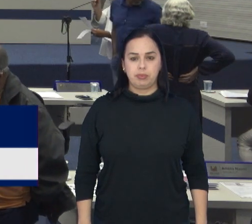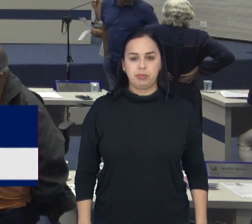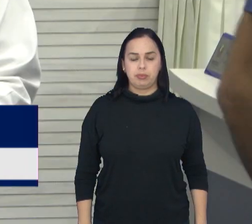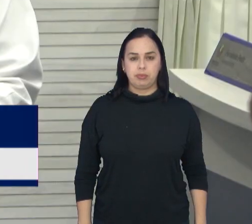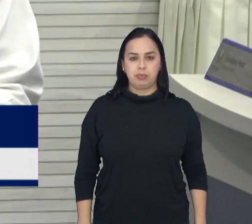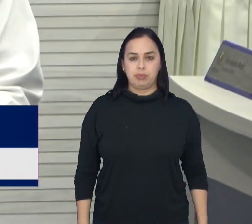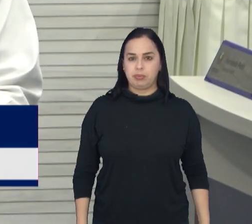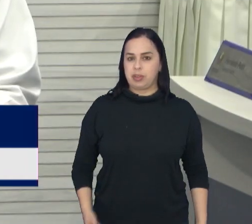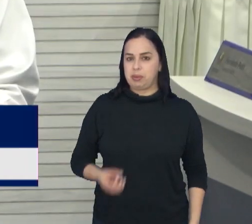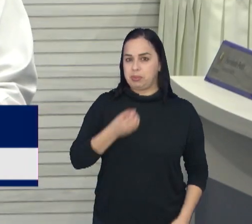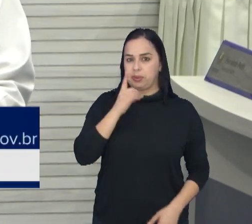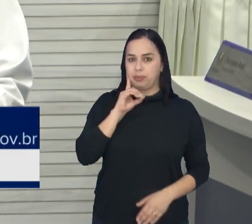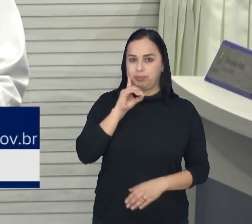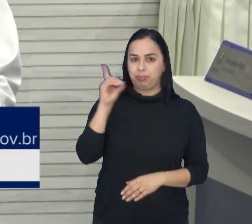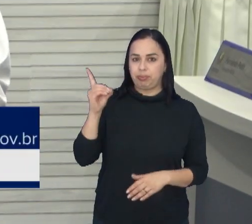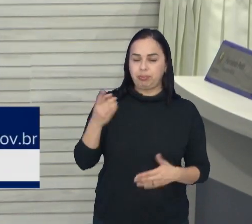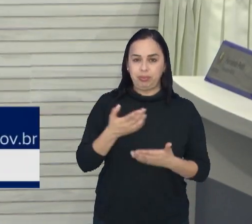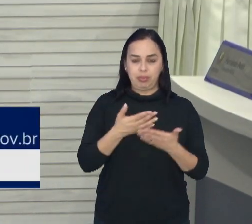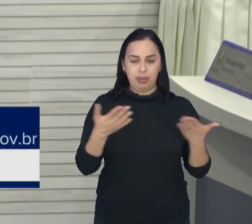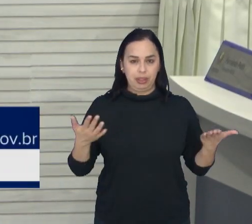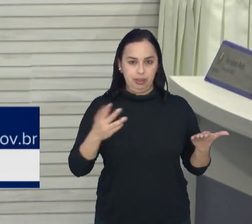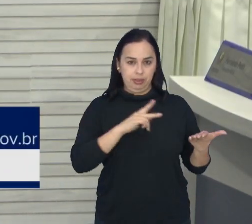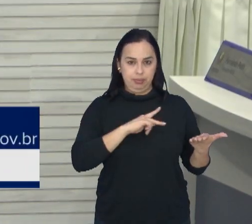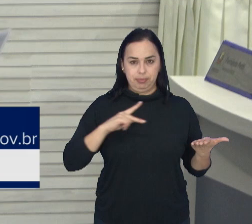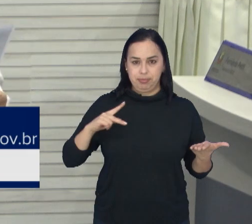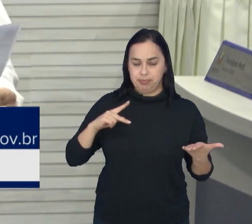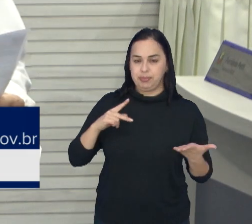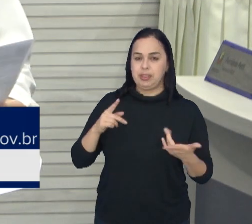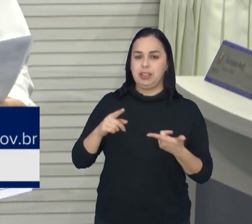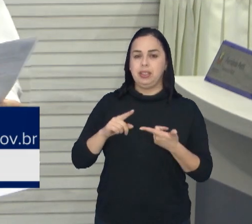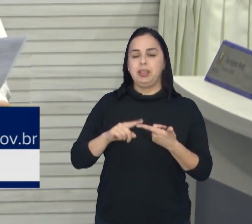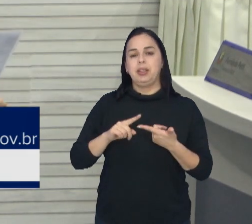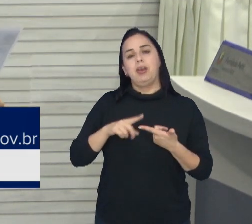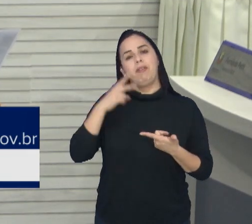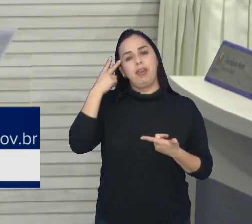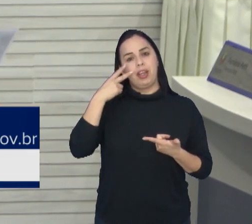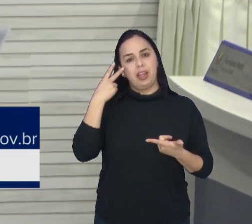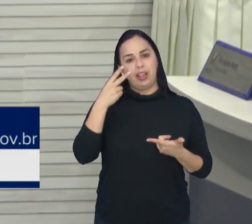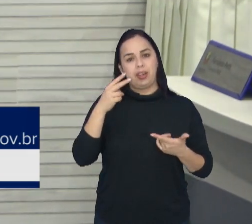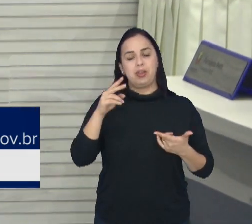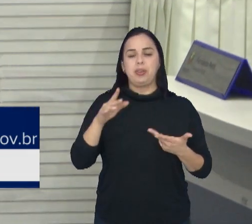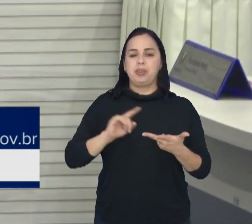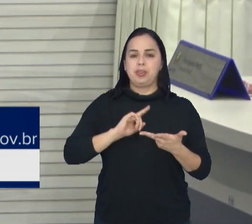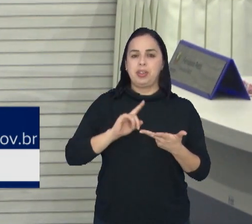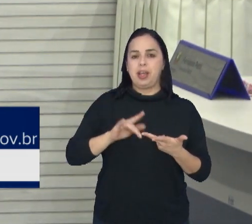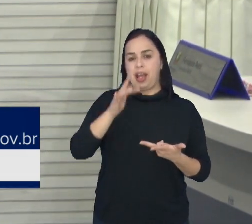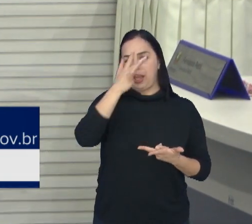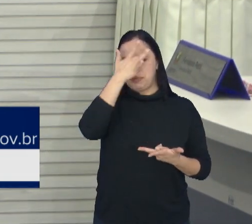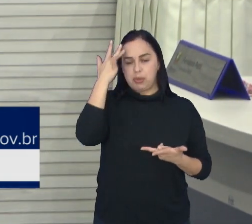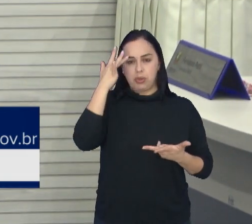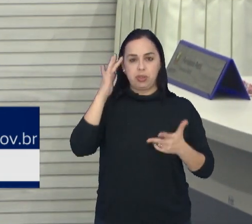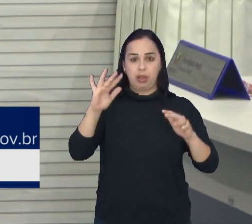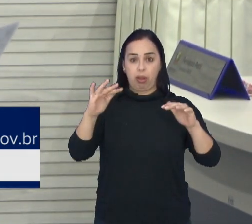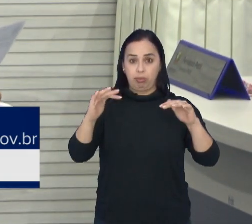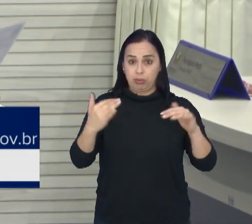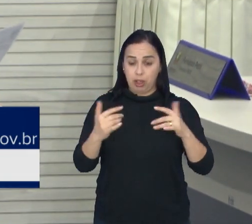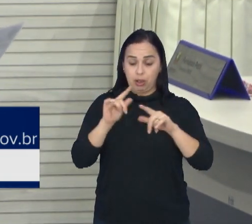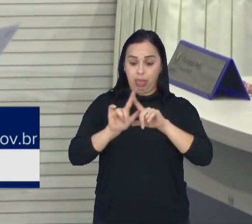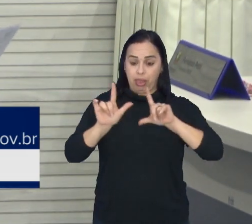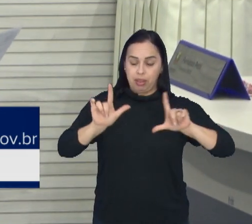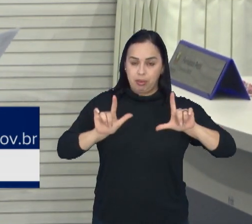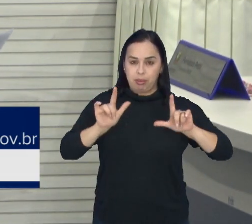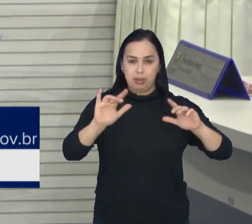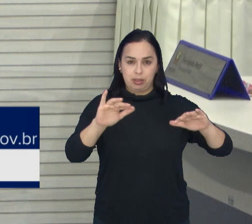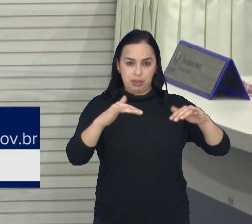Bom dia, senhor presidente, vereadoras e vereadoras, público que nos assiste através da TV Câmara, página